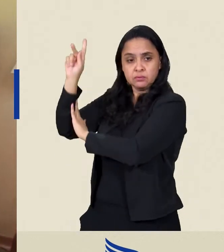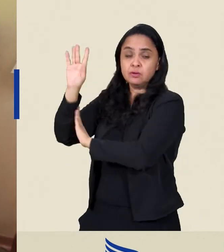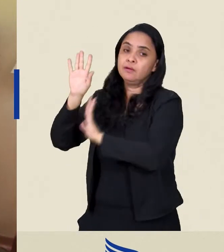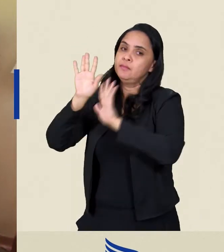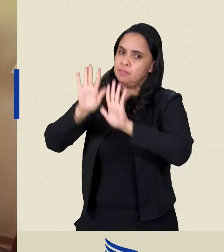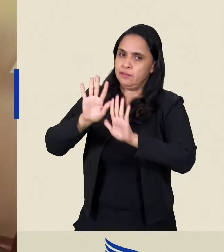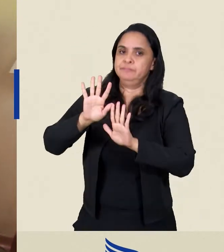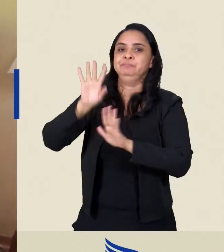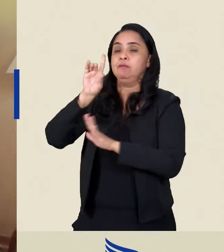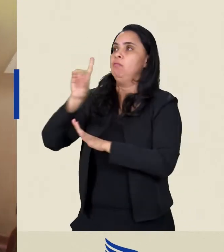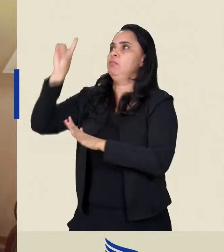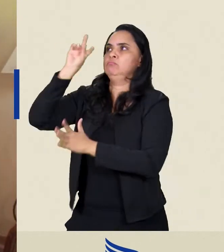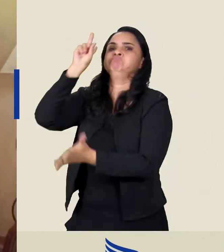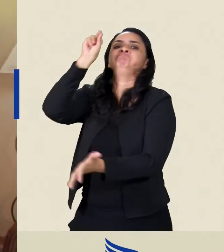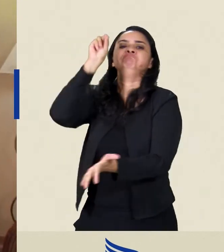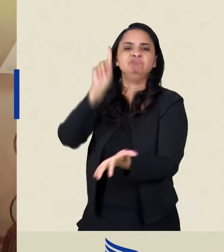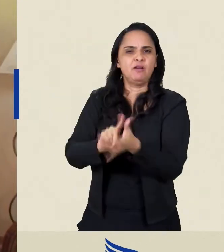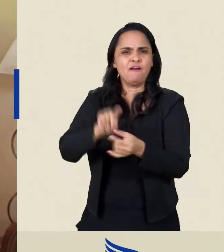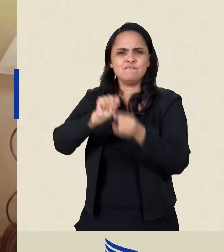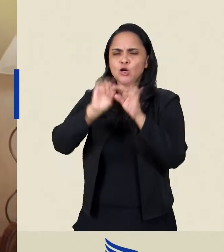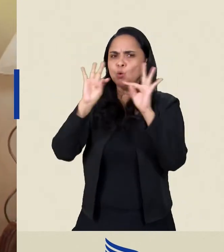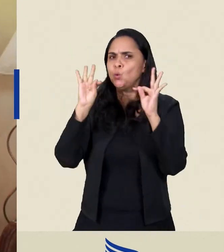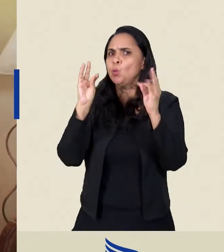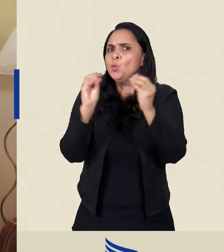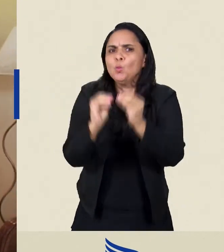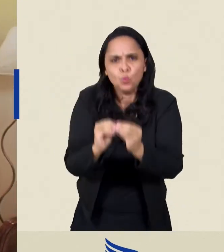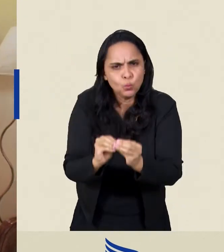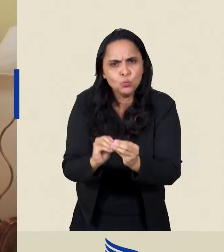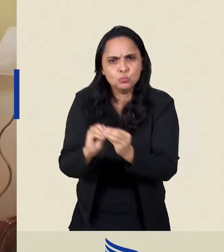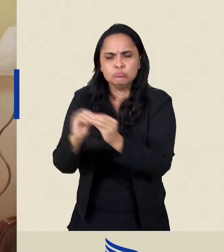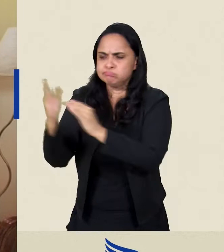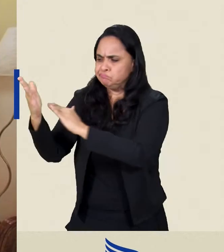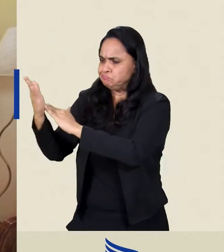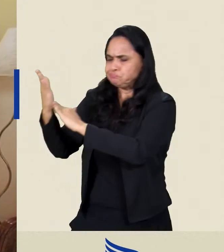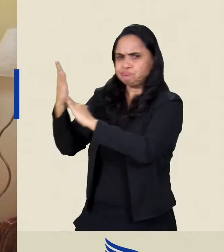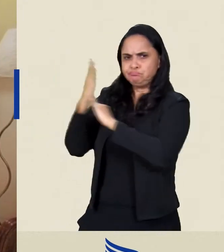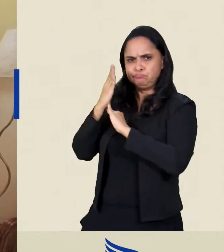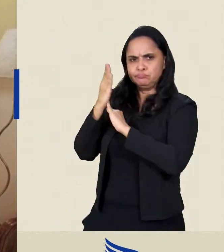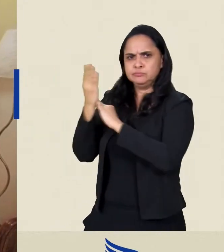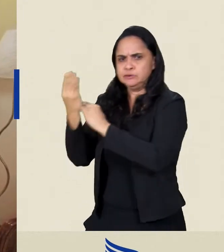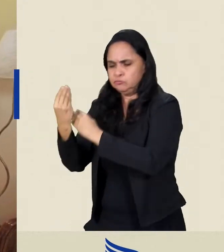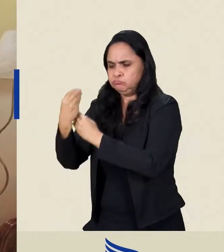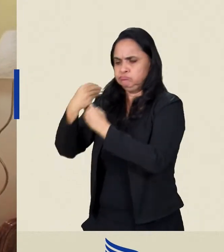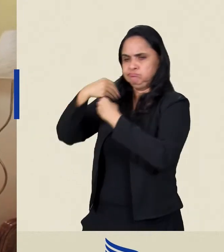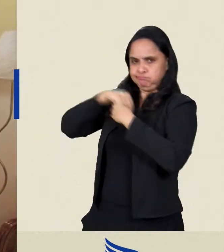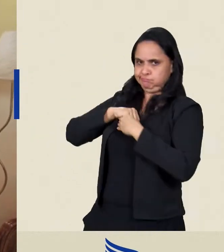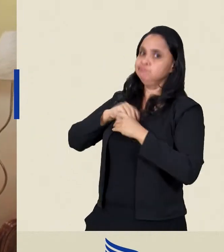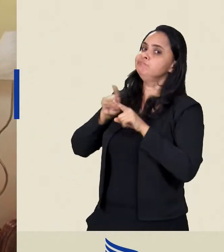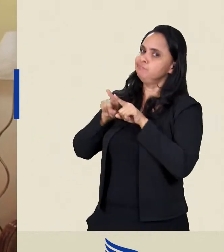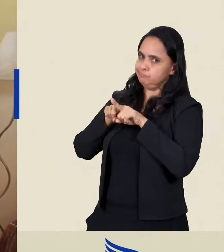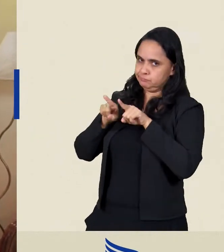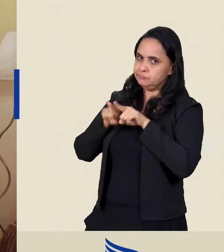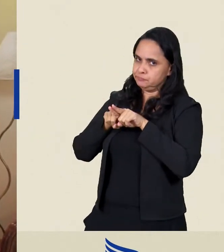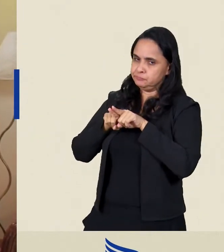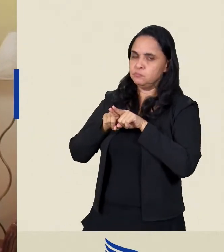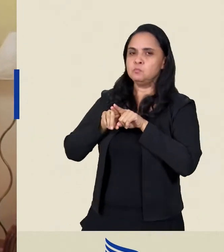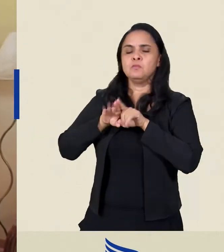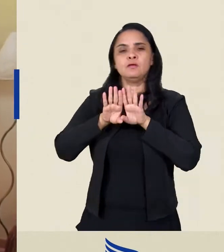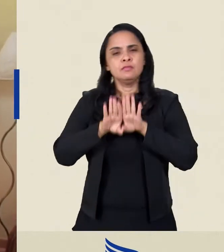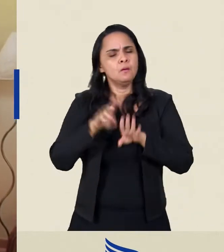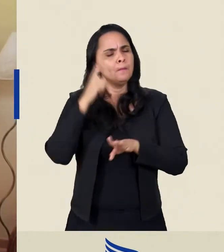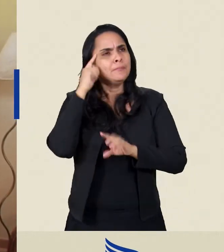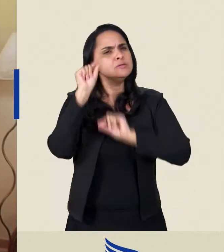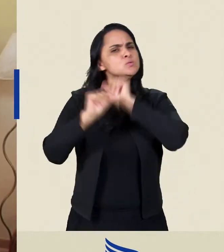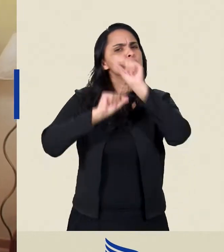faz todas as coisas, não apenas por nós, Ele faz as coisas em nós também. Então